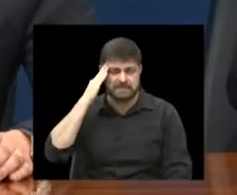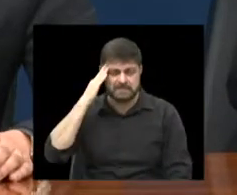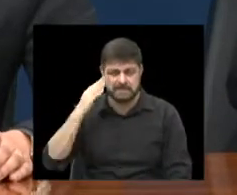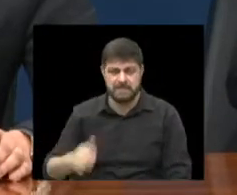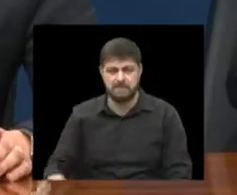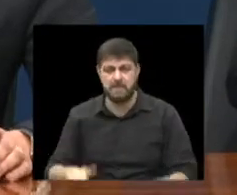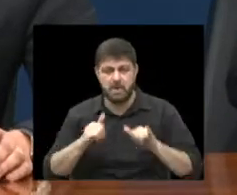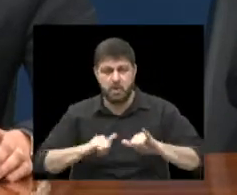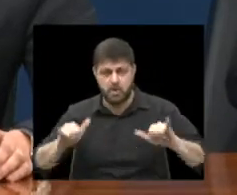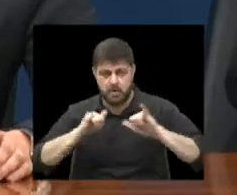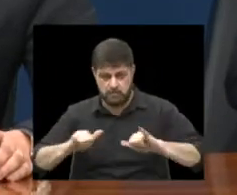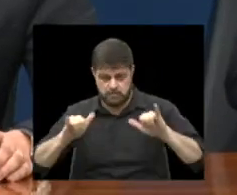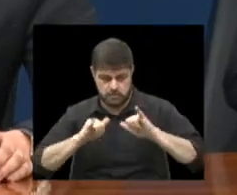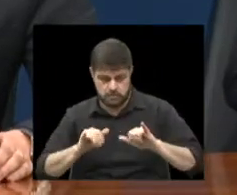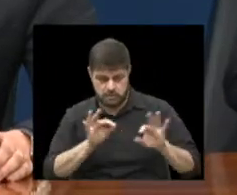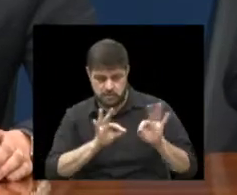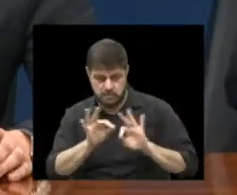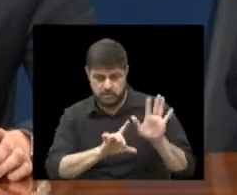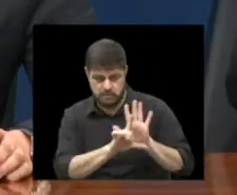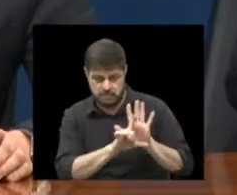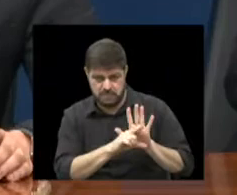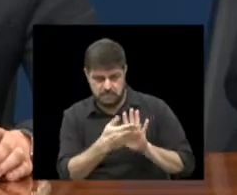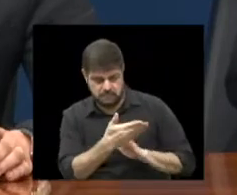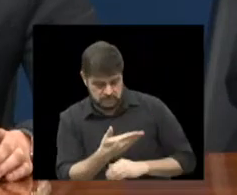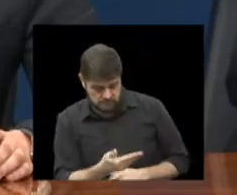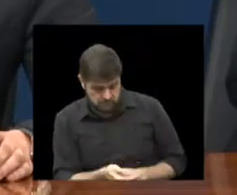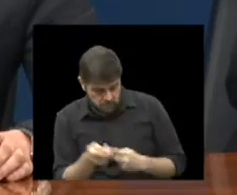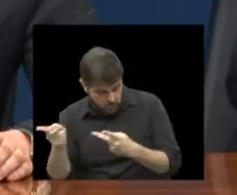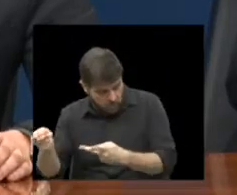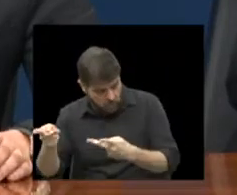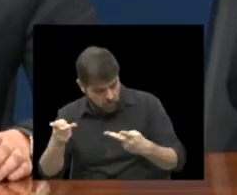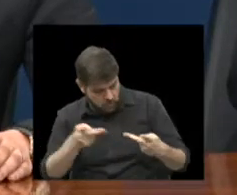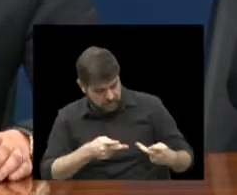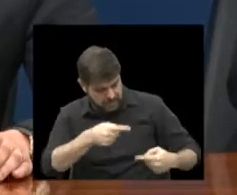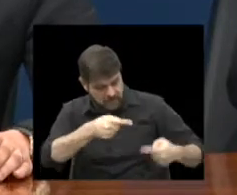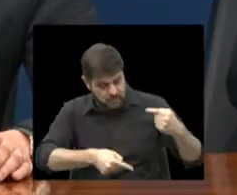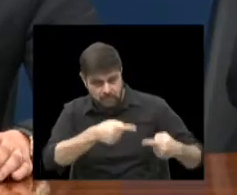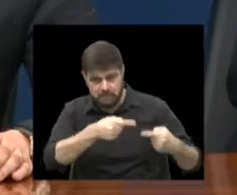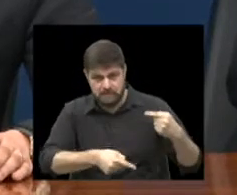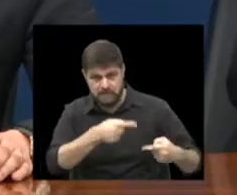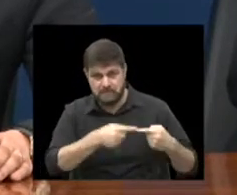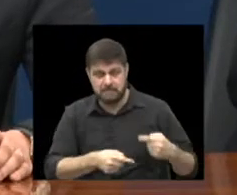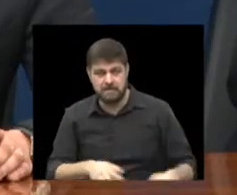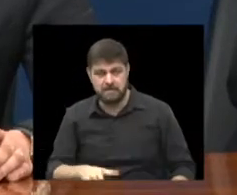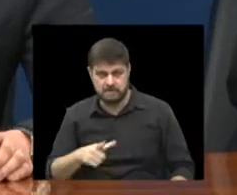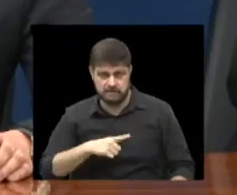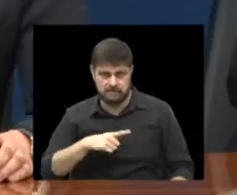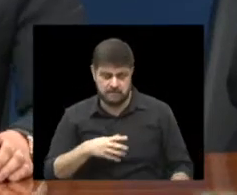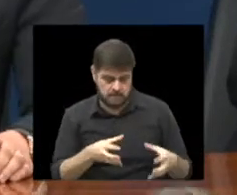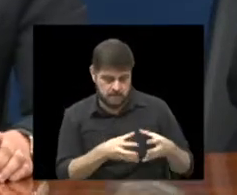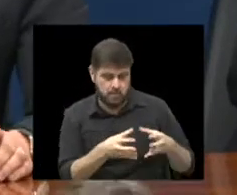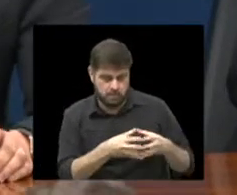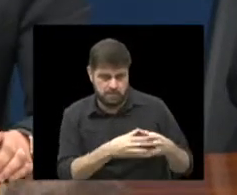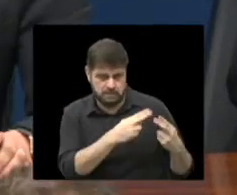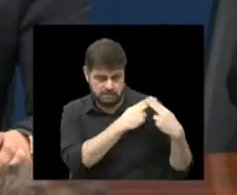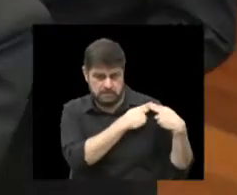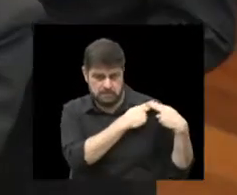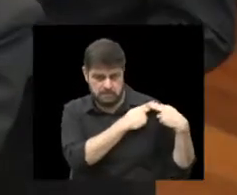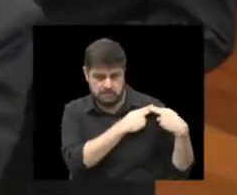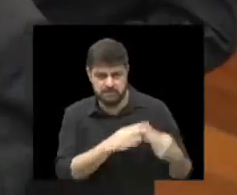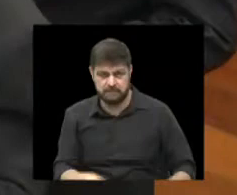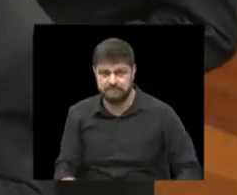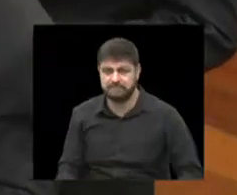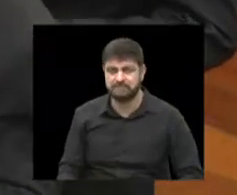projeto de lei, eu gostaria de Vossa Excelência fizesse o convite a todos sobre o debate que Vossa Excelência pela comissão irá